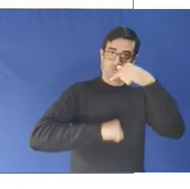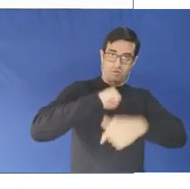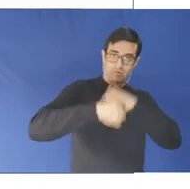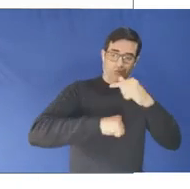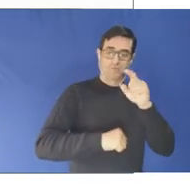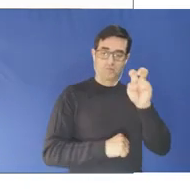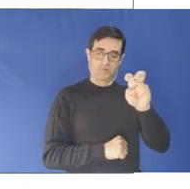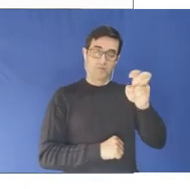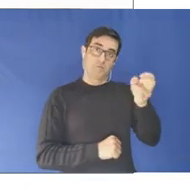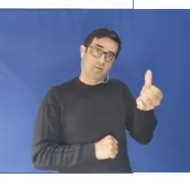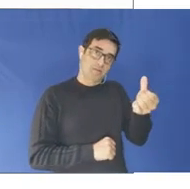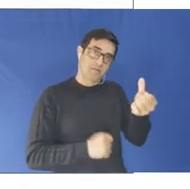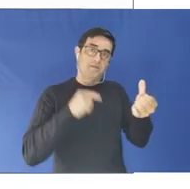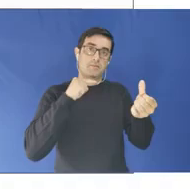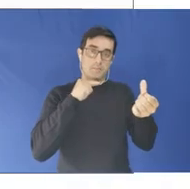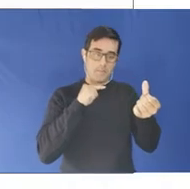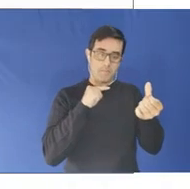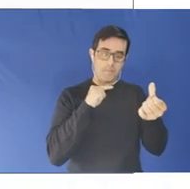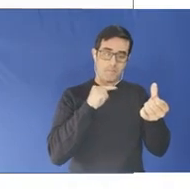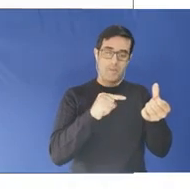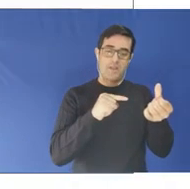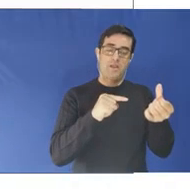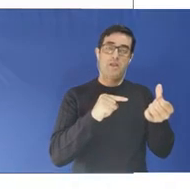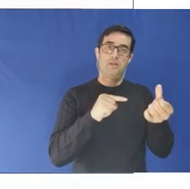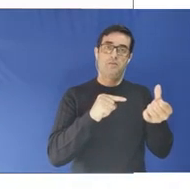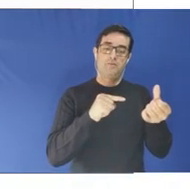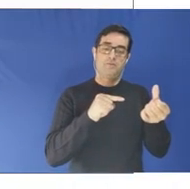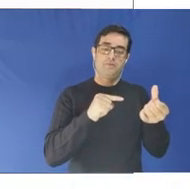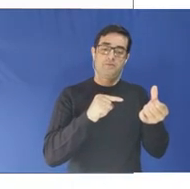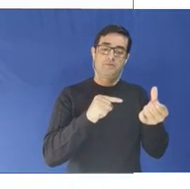que é 56, que está aqui, ó. Diminuí